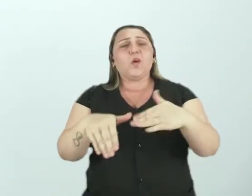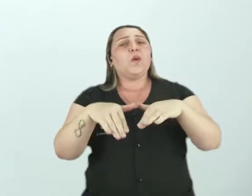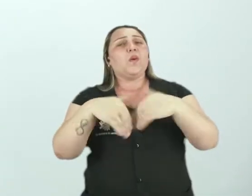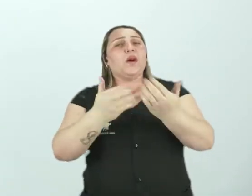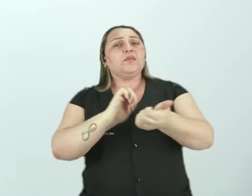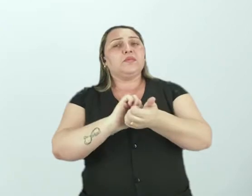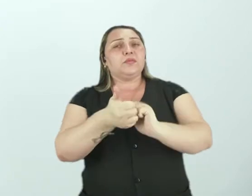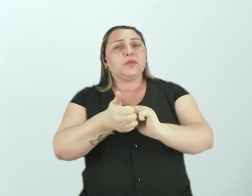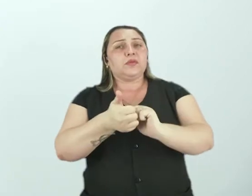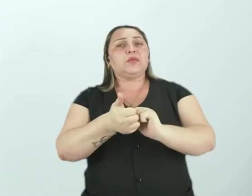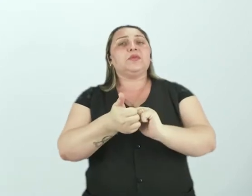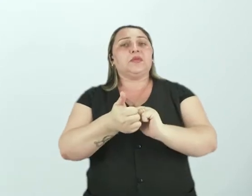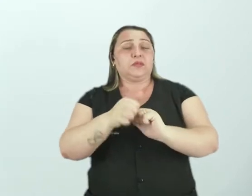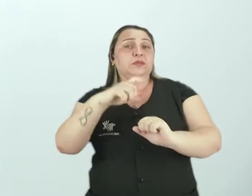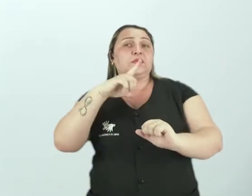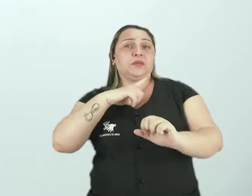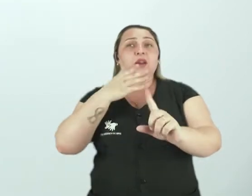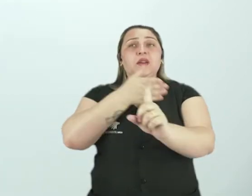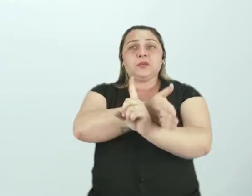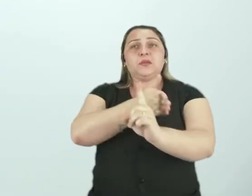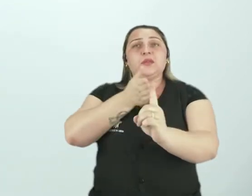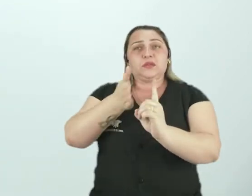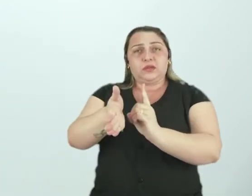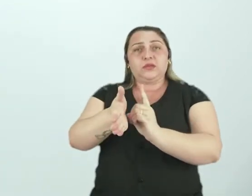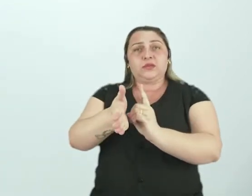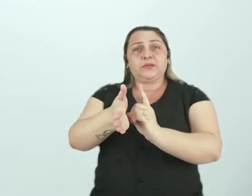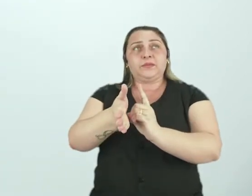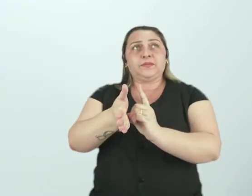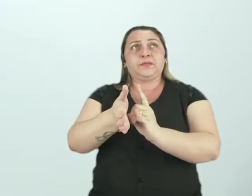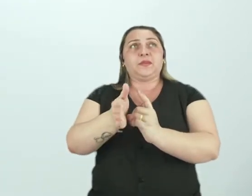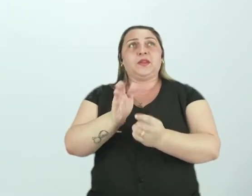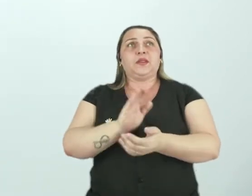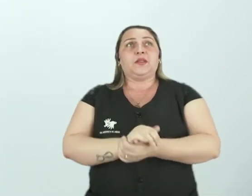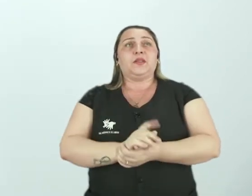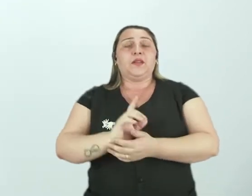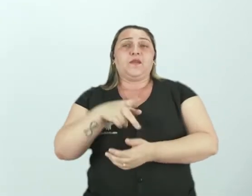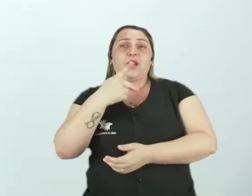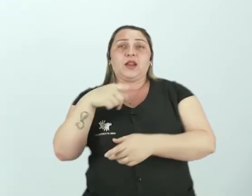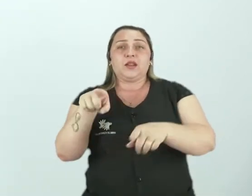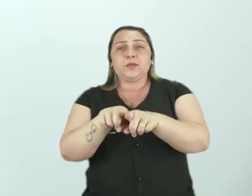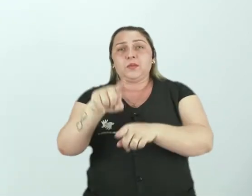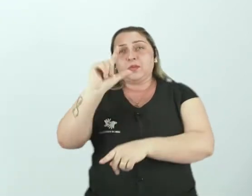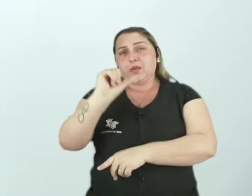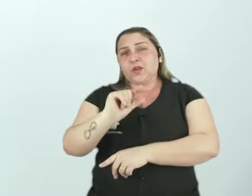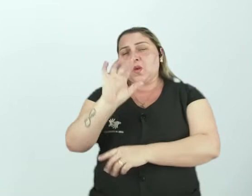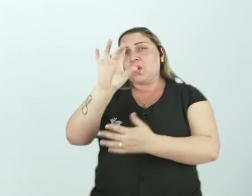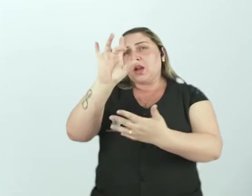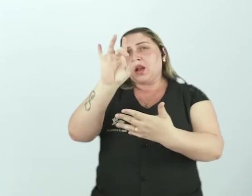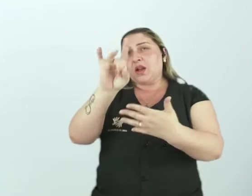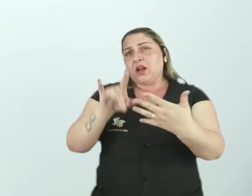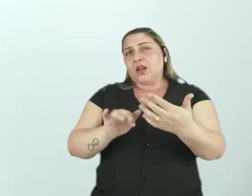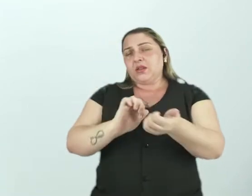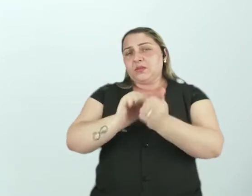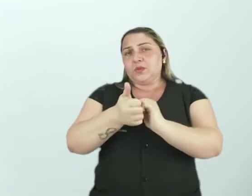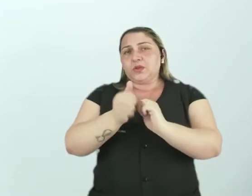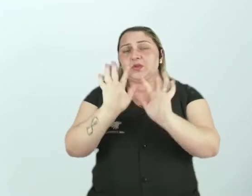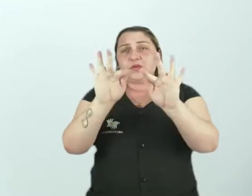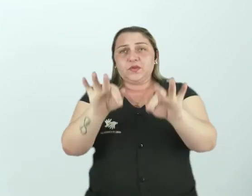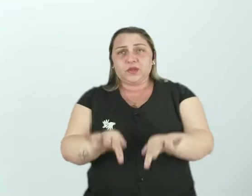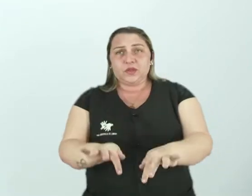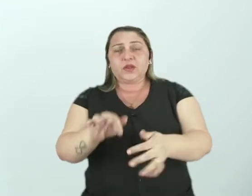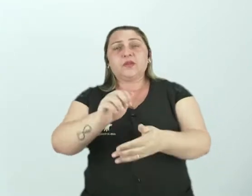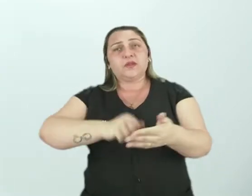os esportes que entram dentro dessa classificação, né? E a gente vai falar um pouquinho sobre cada esporte e no final a gente